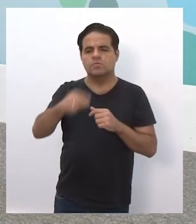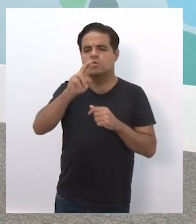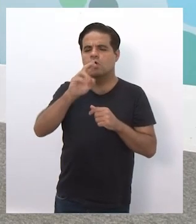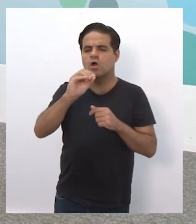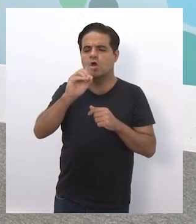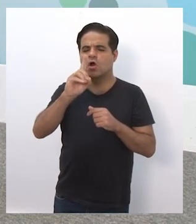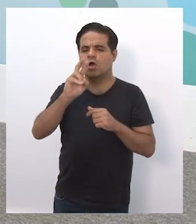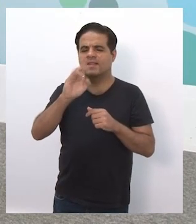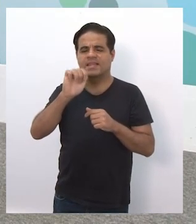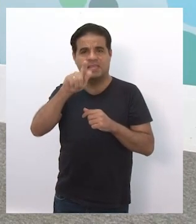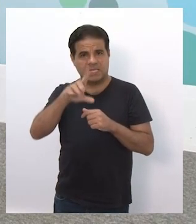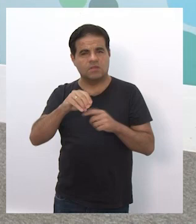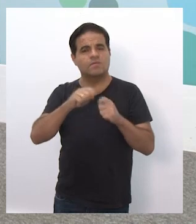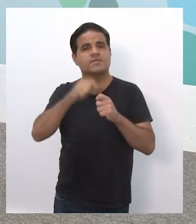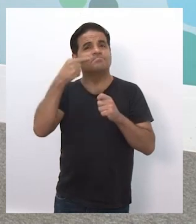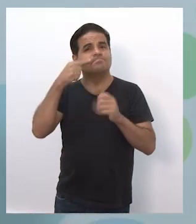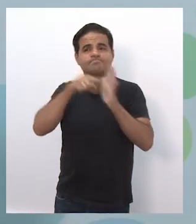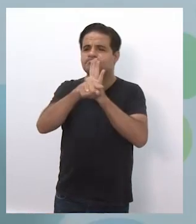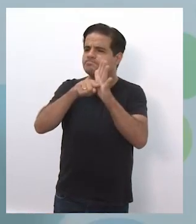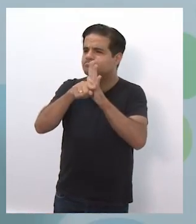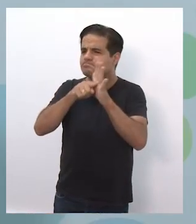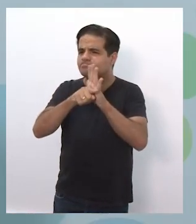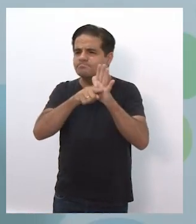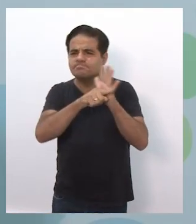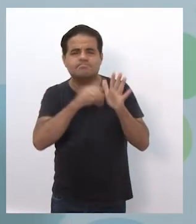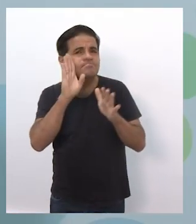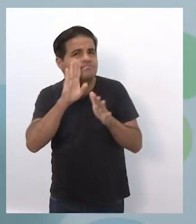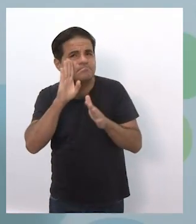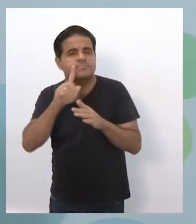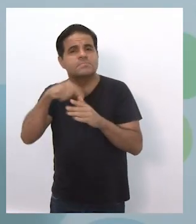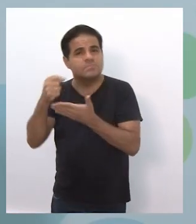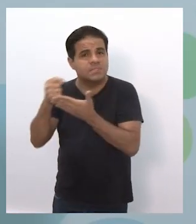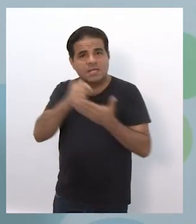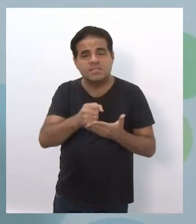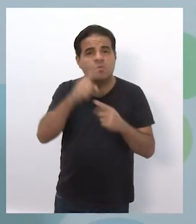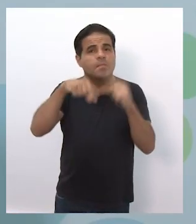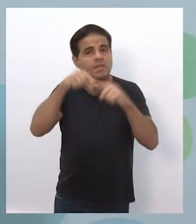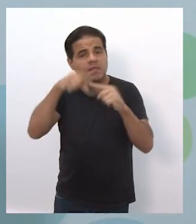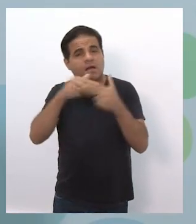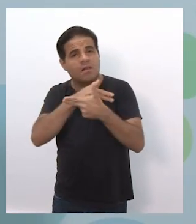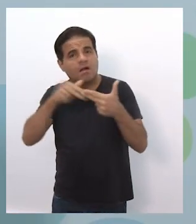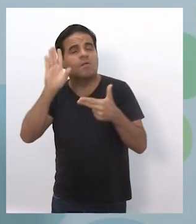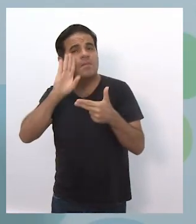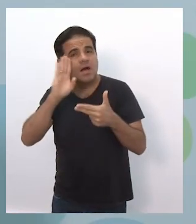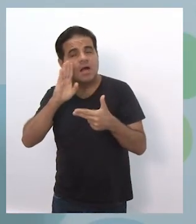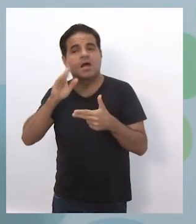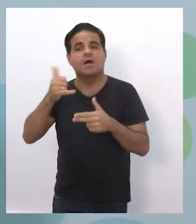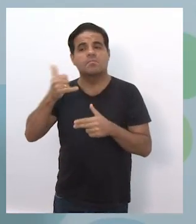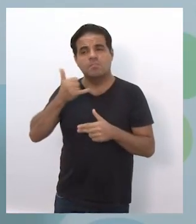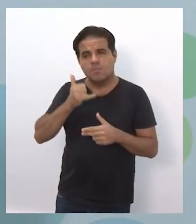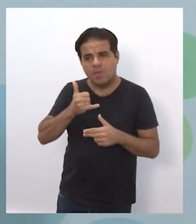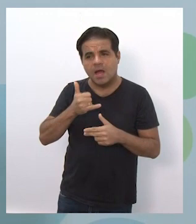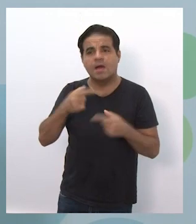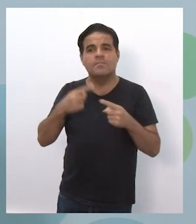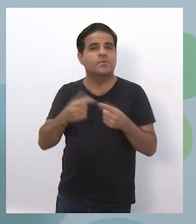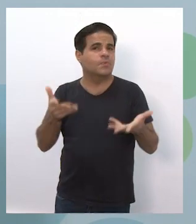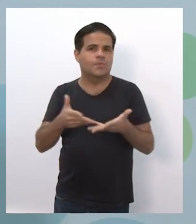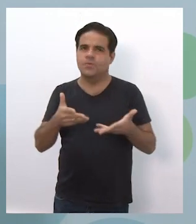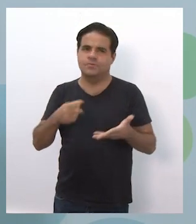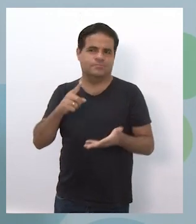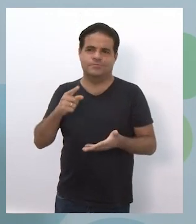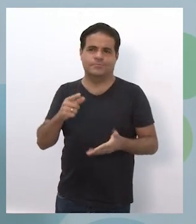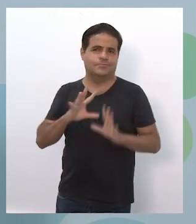uma pesquisa, assim, legal e trazer um material bacana para vocês dos smartphones, porque hoje ninguém fica sem,